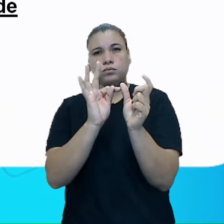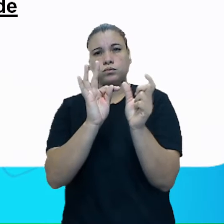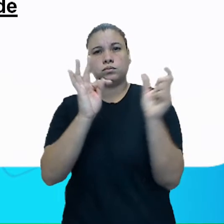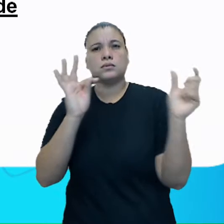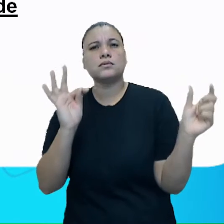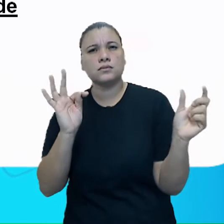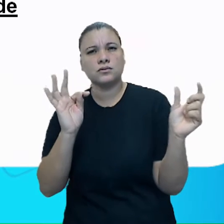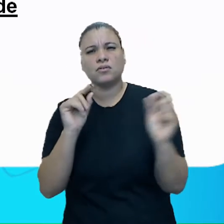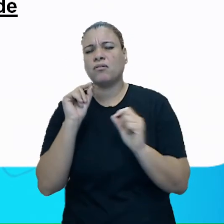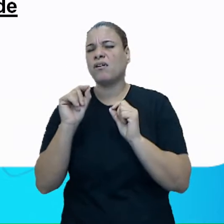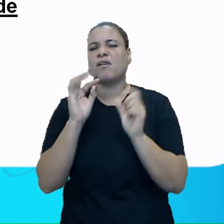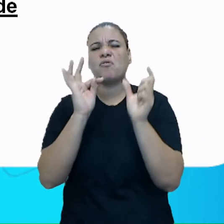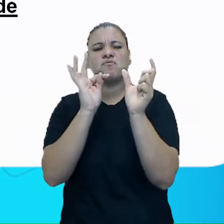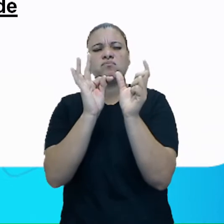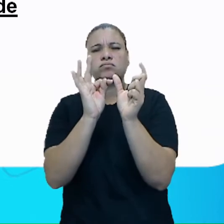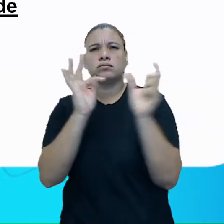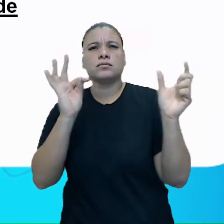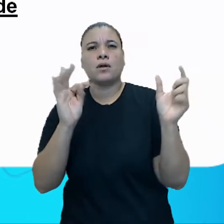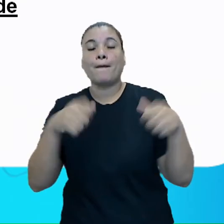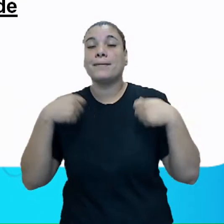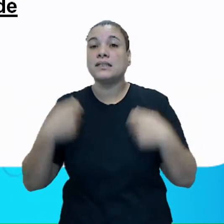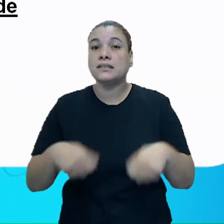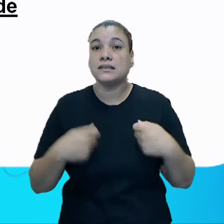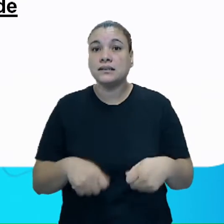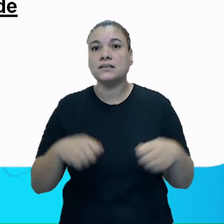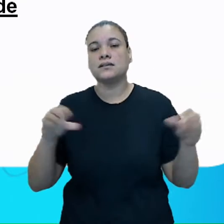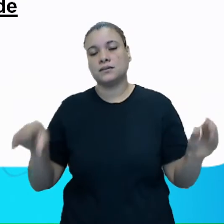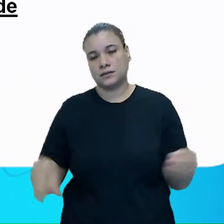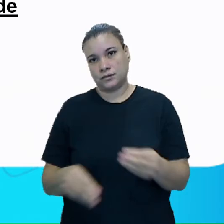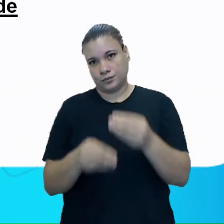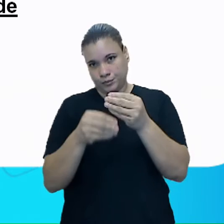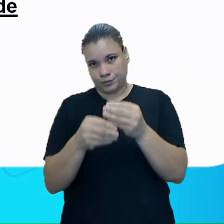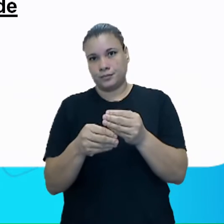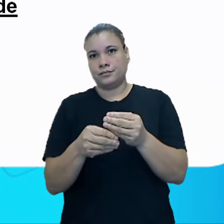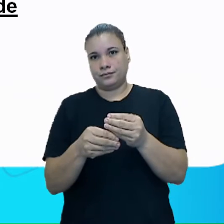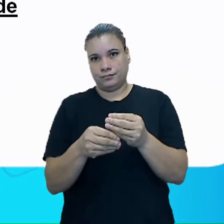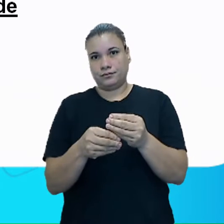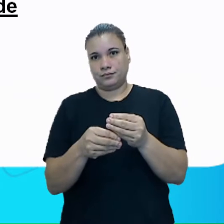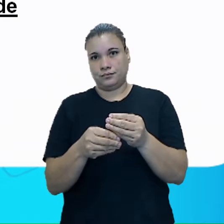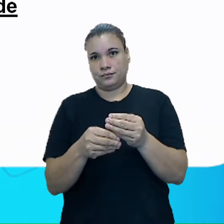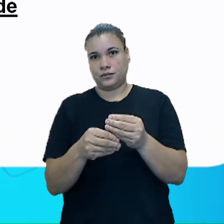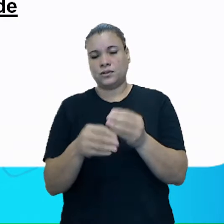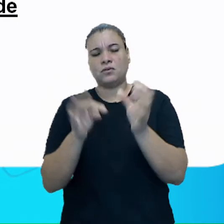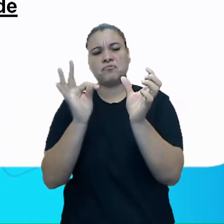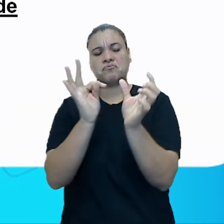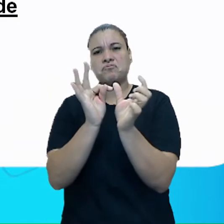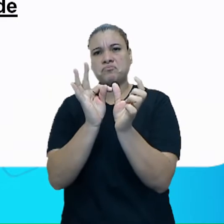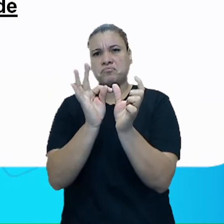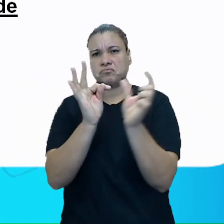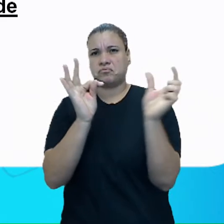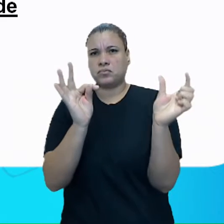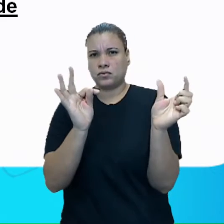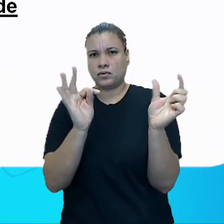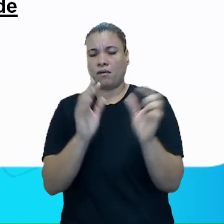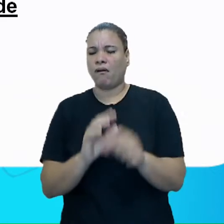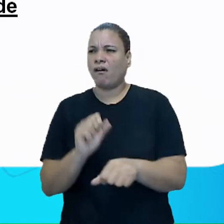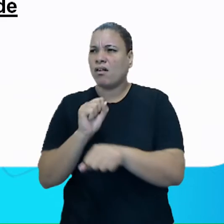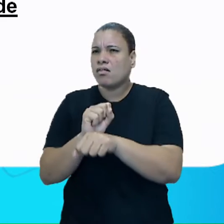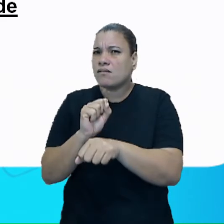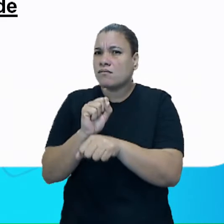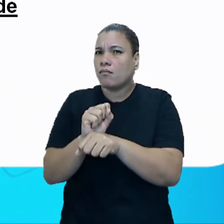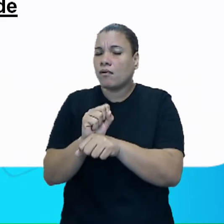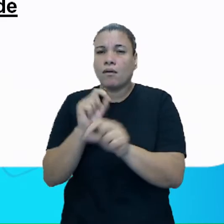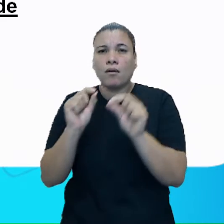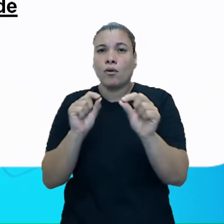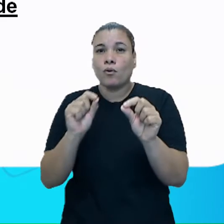que necessita de complemento. Isso. O verbo transitivo, ele espera-se do outro